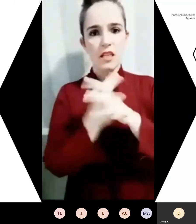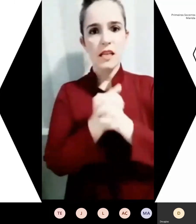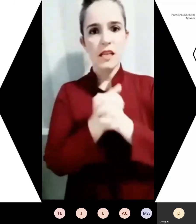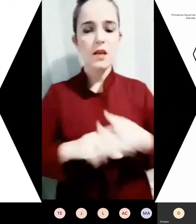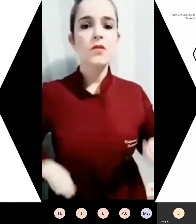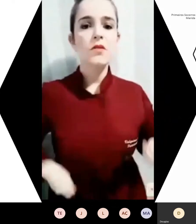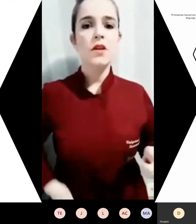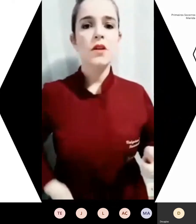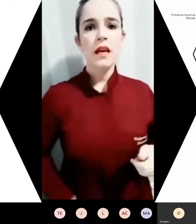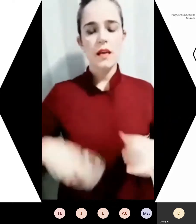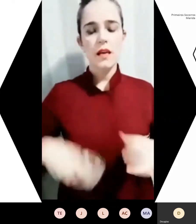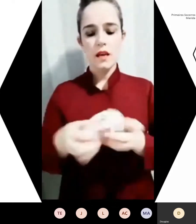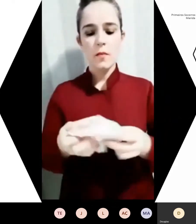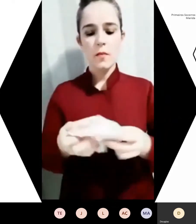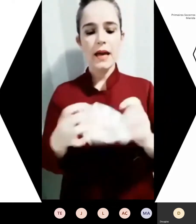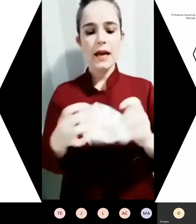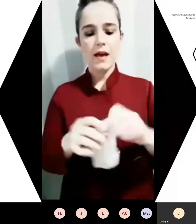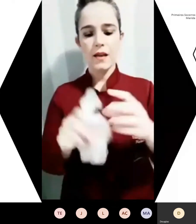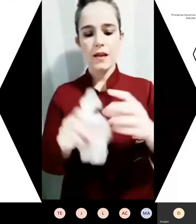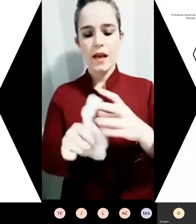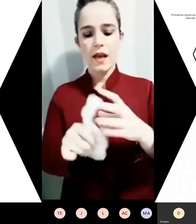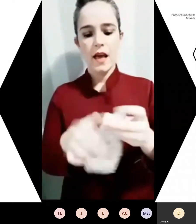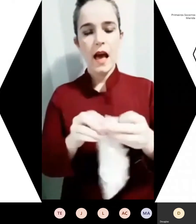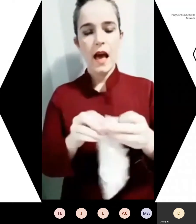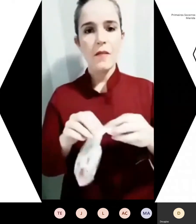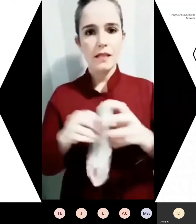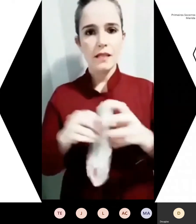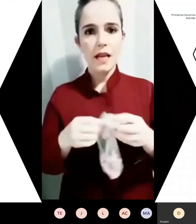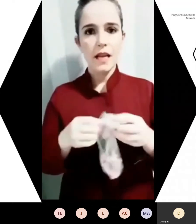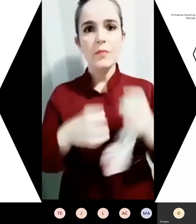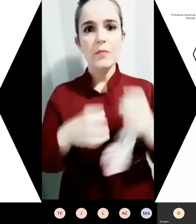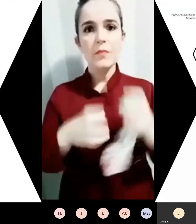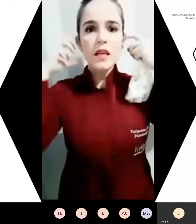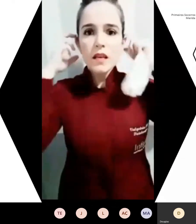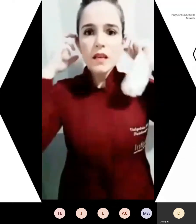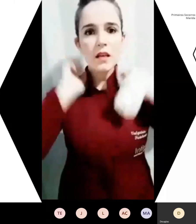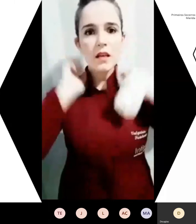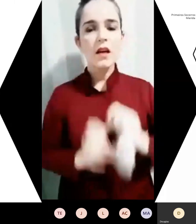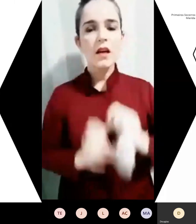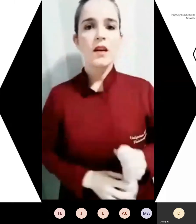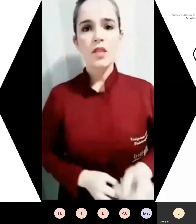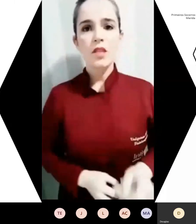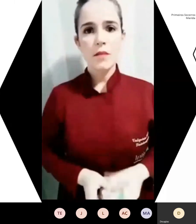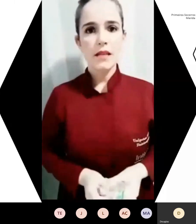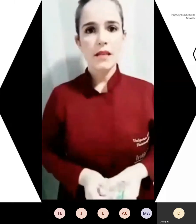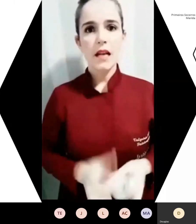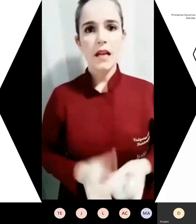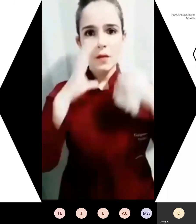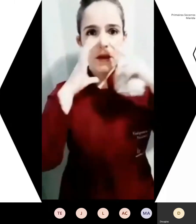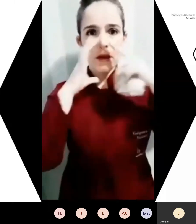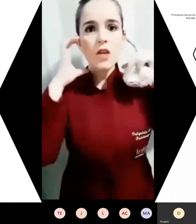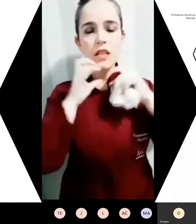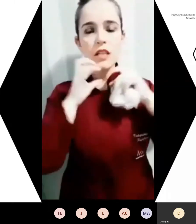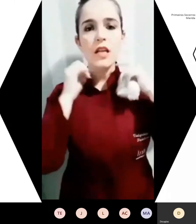a higienização e pegar a máscara limpa e vestir a